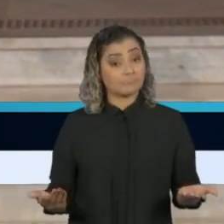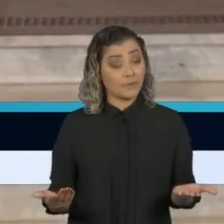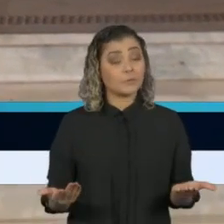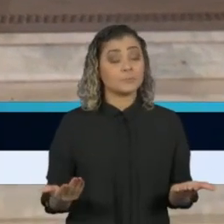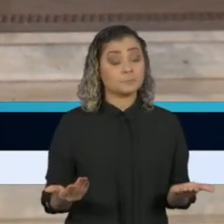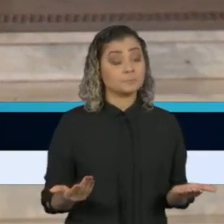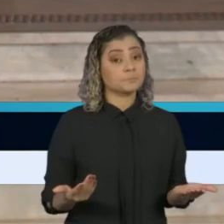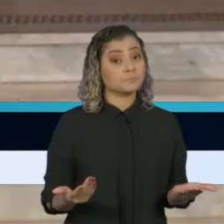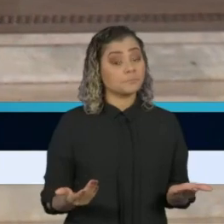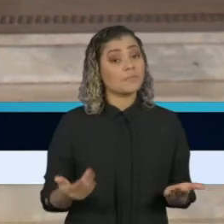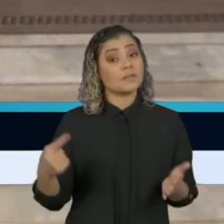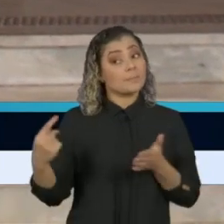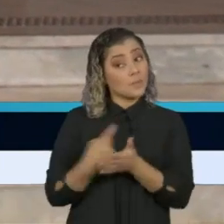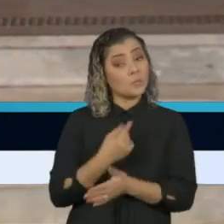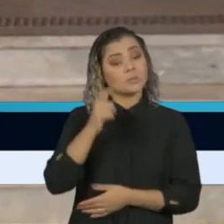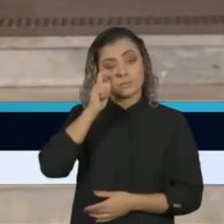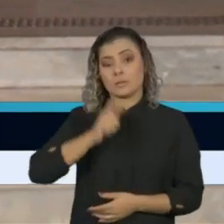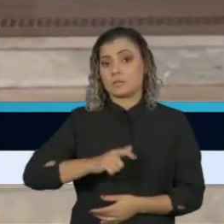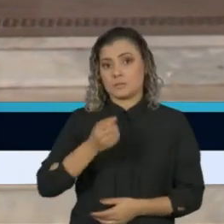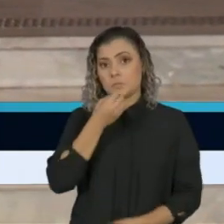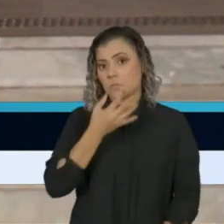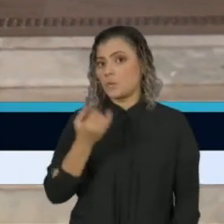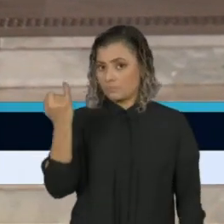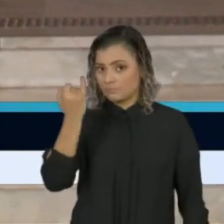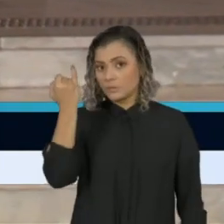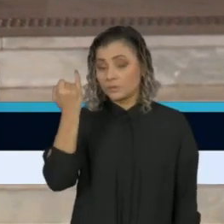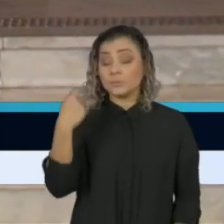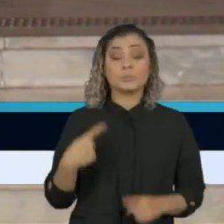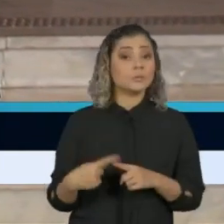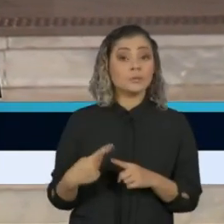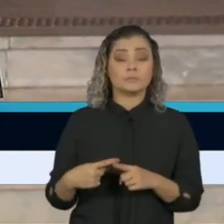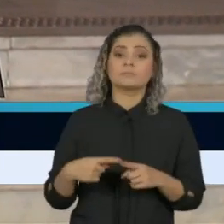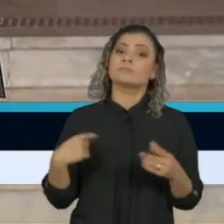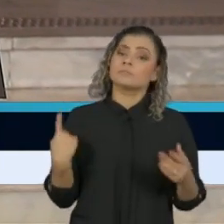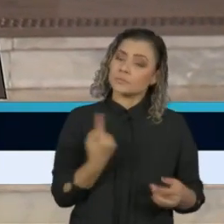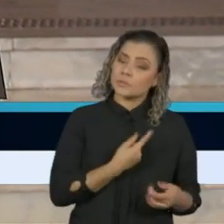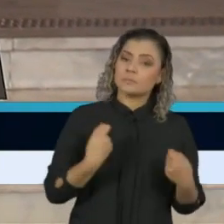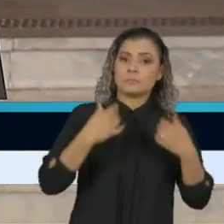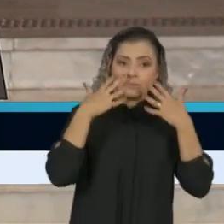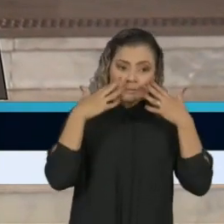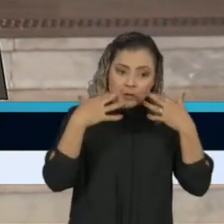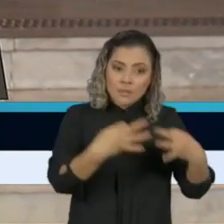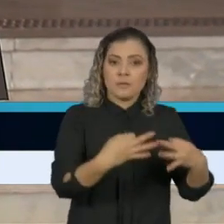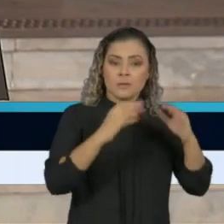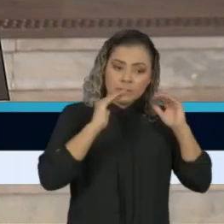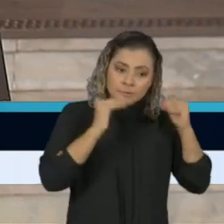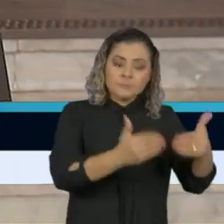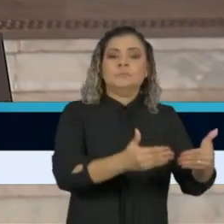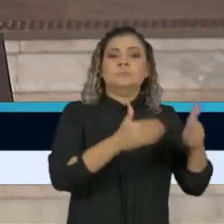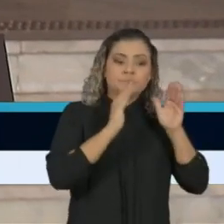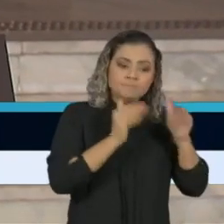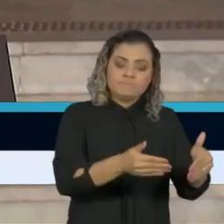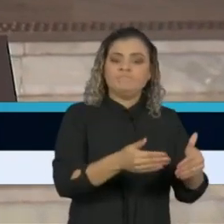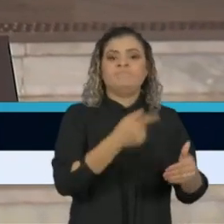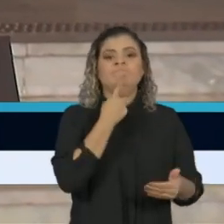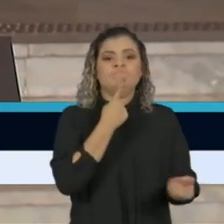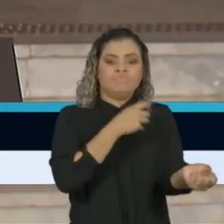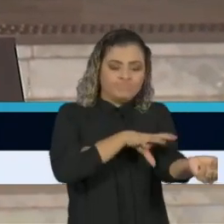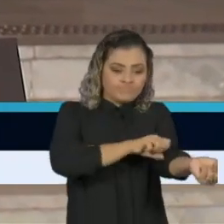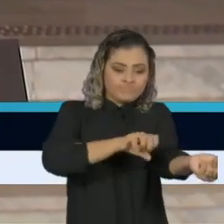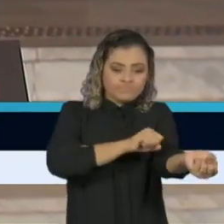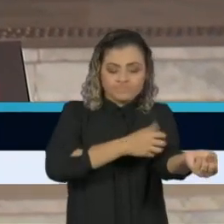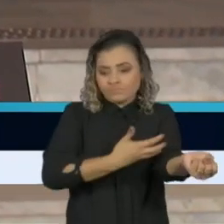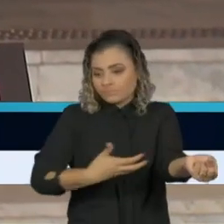lá. Essa pergunta é muito importante, não é? Porque nós temos sim que pensar nos estoques de sangue, não só em